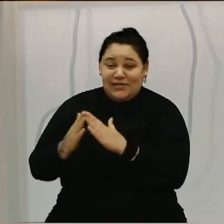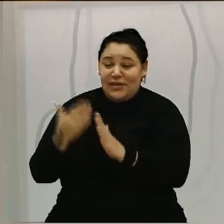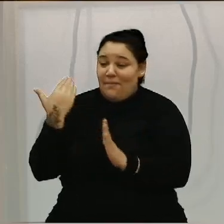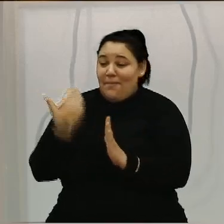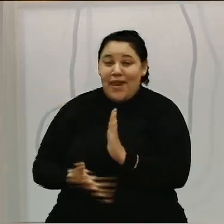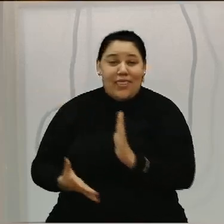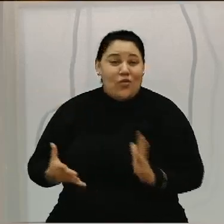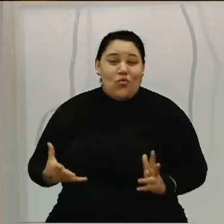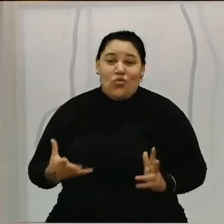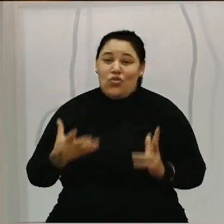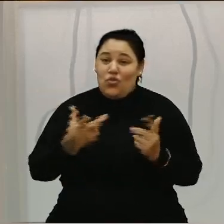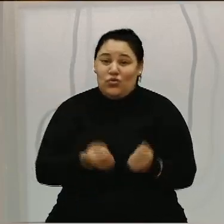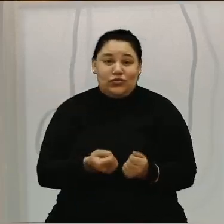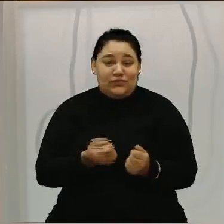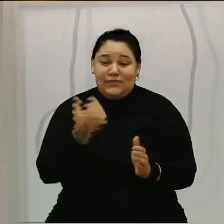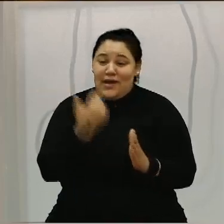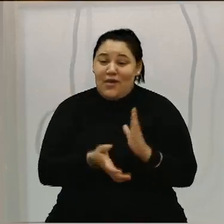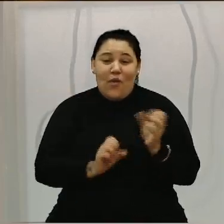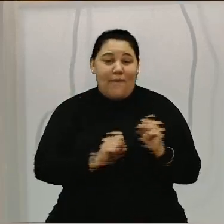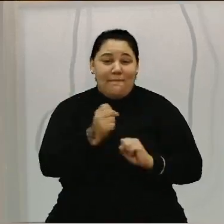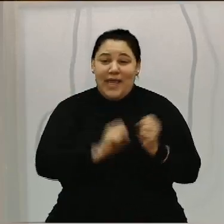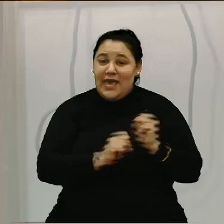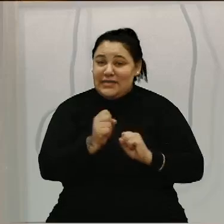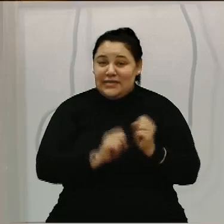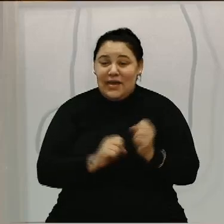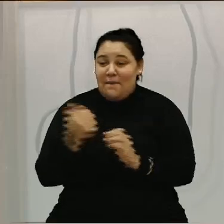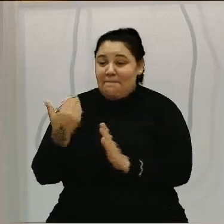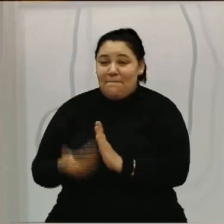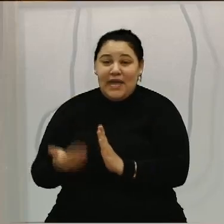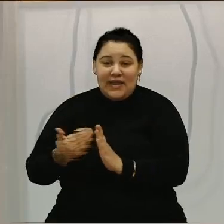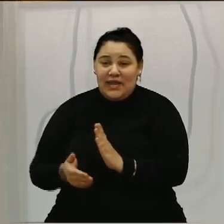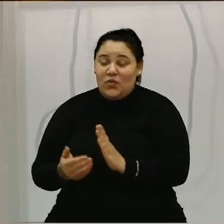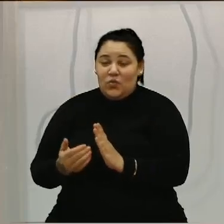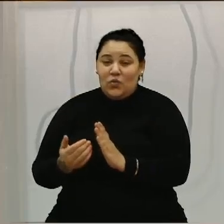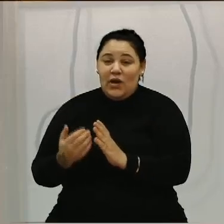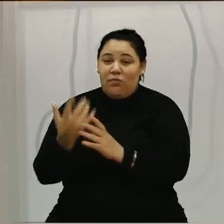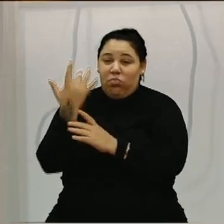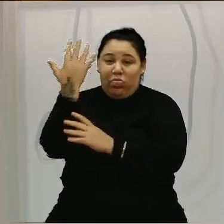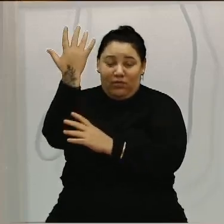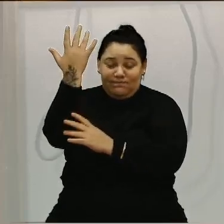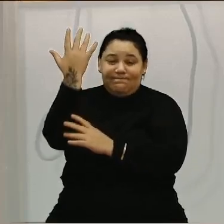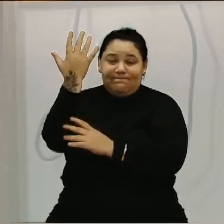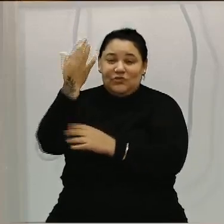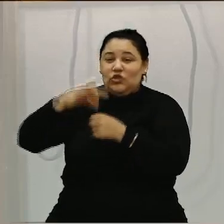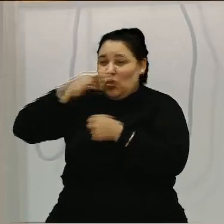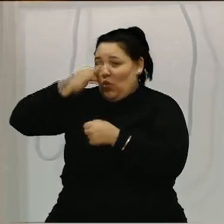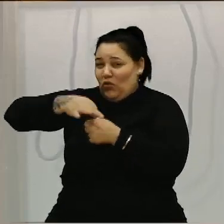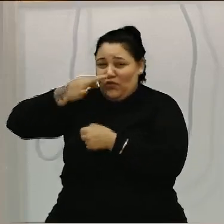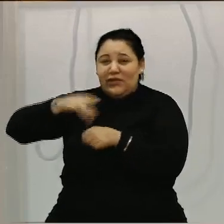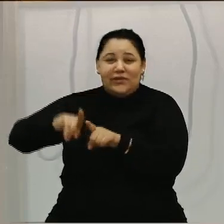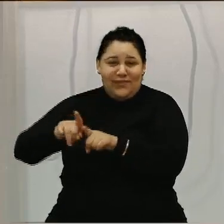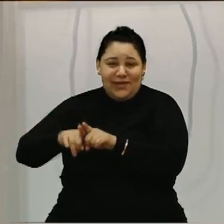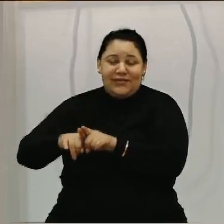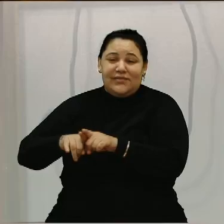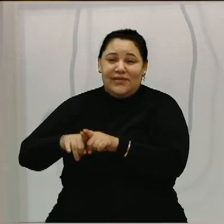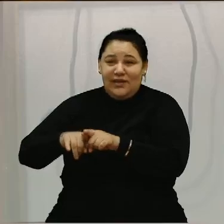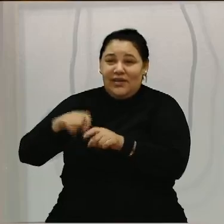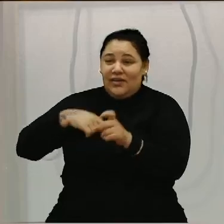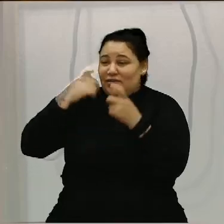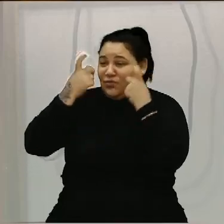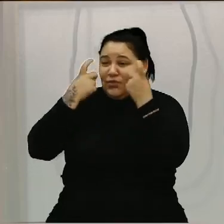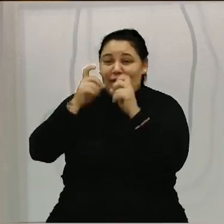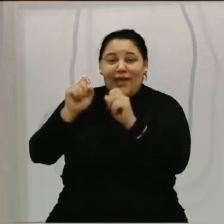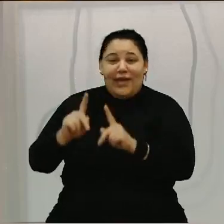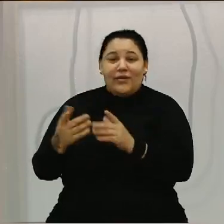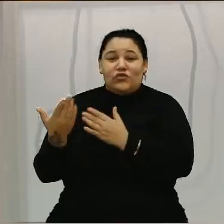né? Perderam o seu negócio, perderam as suas parreiras, e diante disso a gente realmente se preocupa, né? Quem é mais